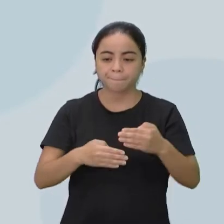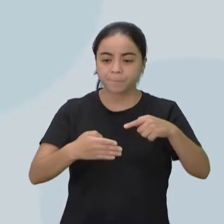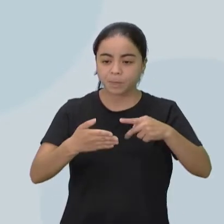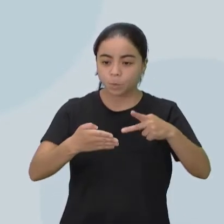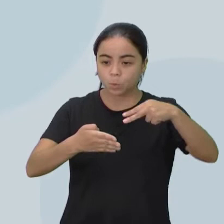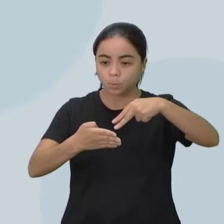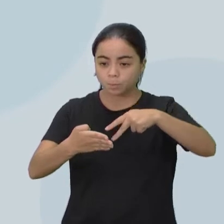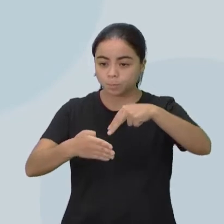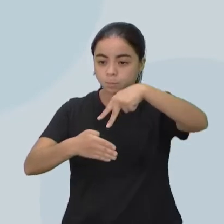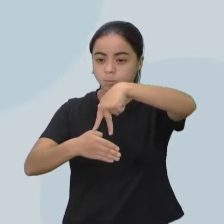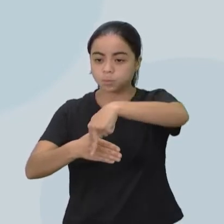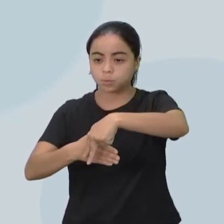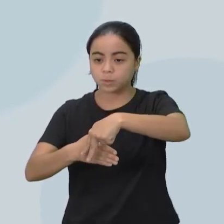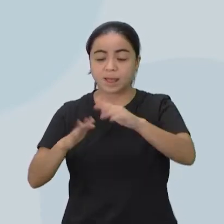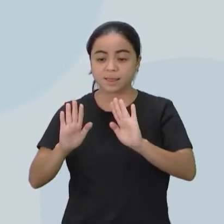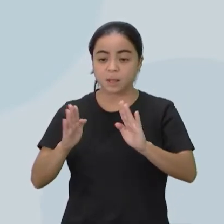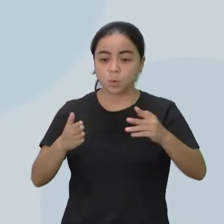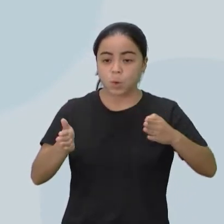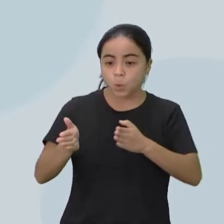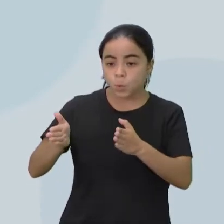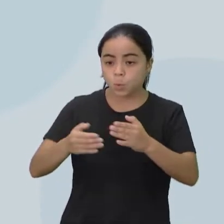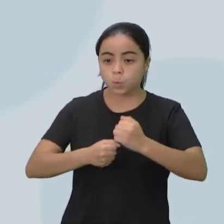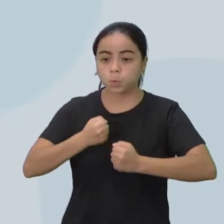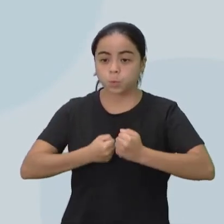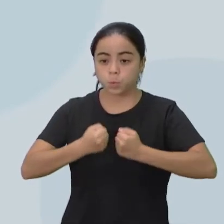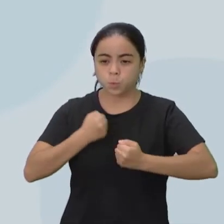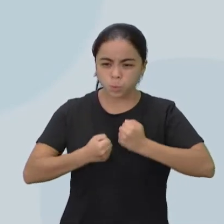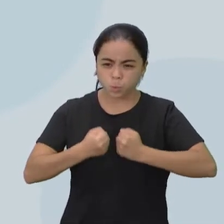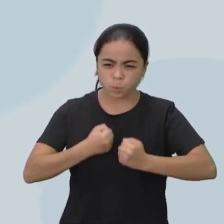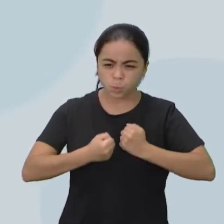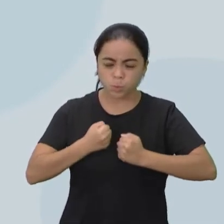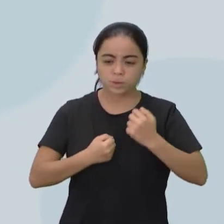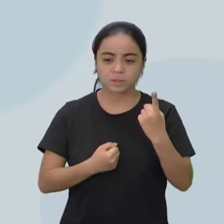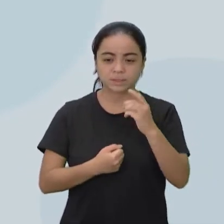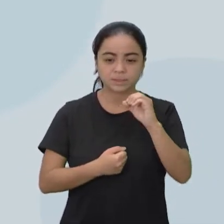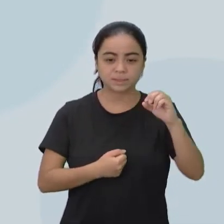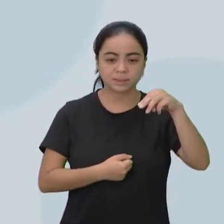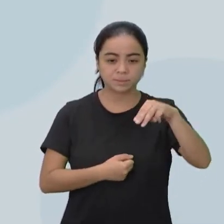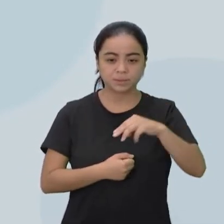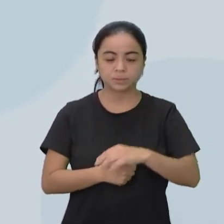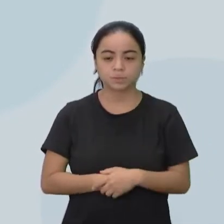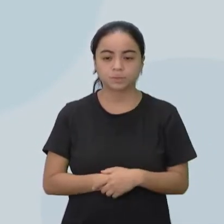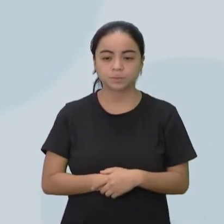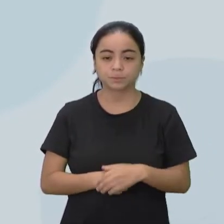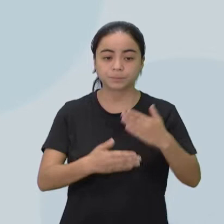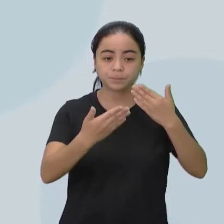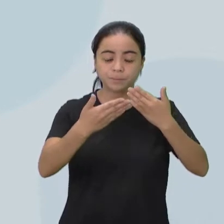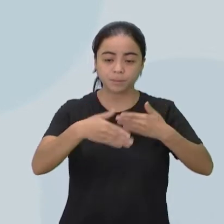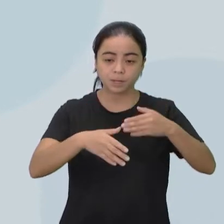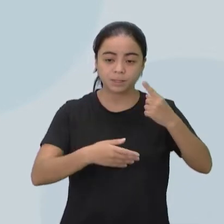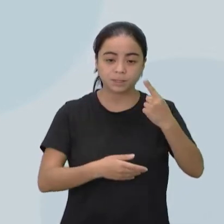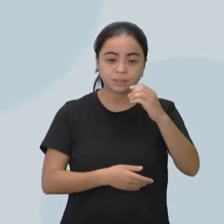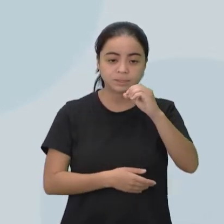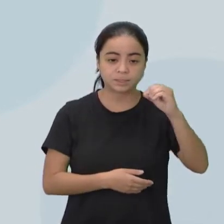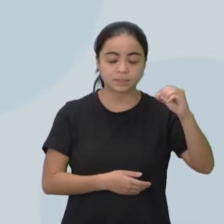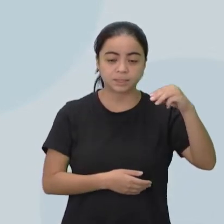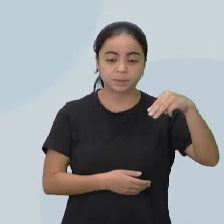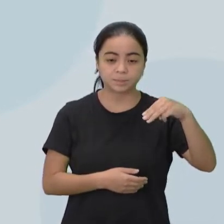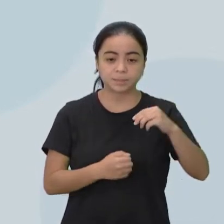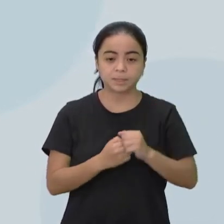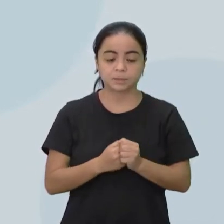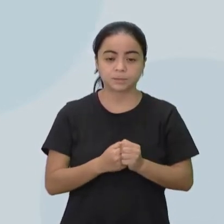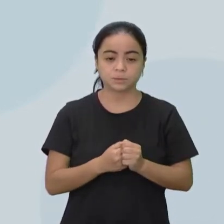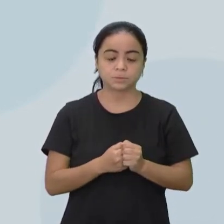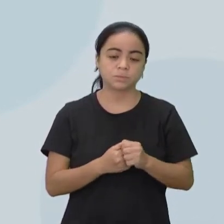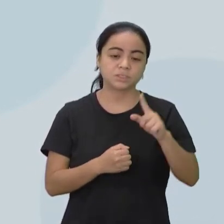começam a correr e tem que correr o mais rápido possível esses 100 metros aí. A prova de 100 metros rasos é essa modalidade